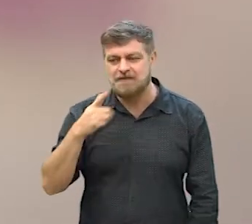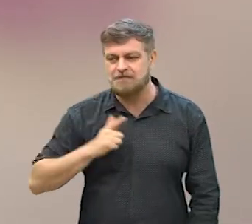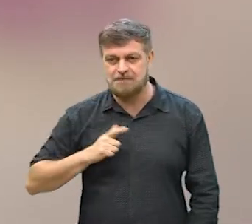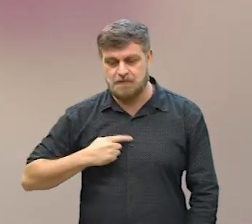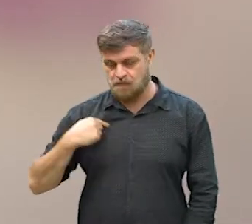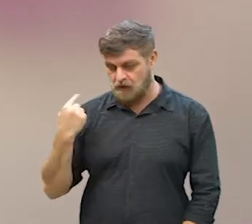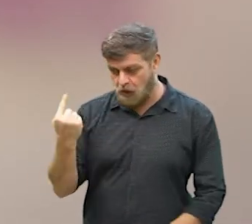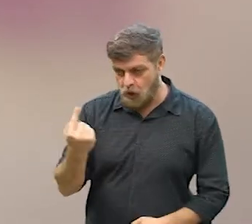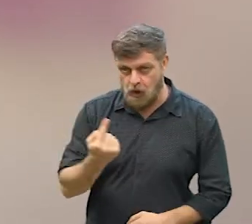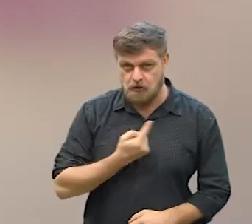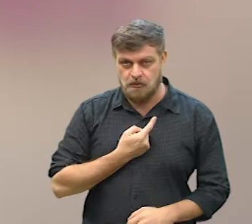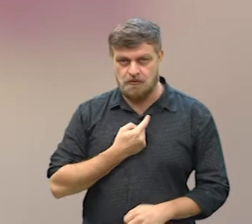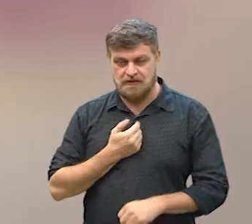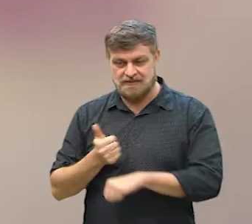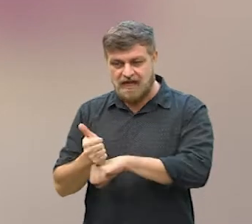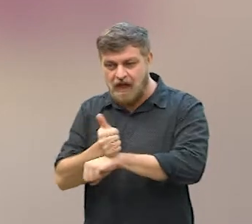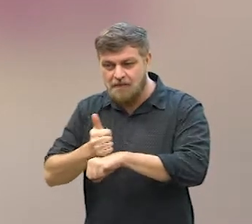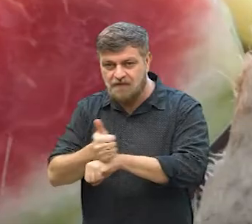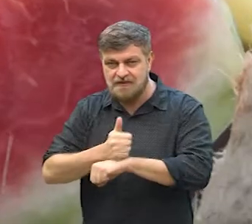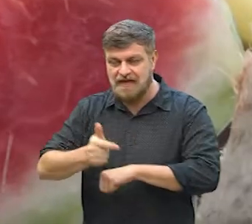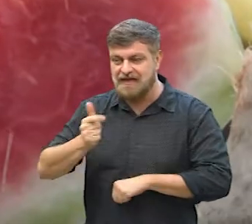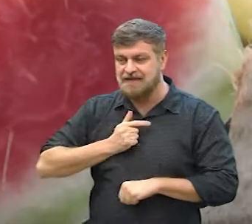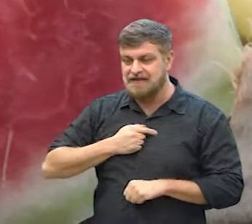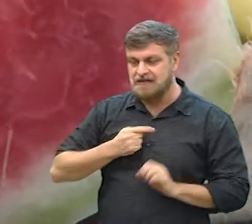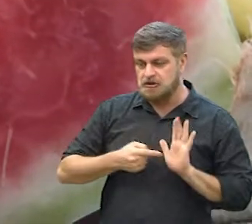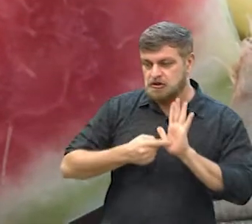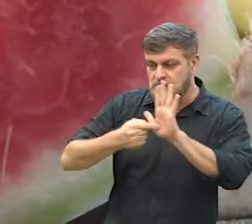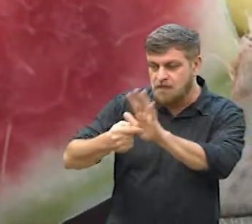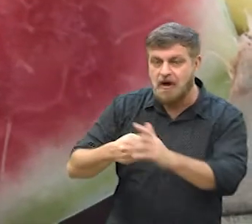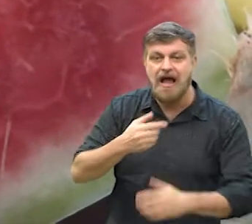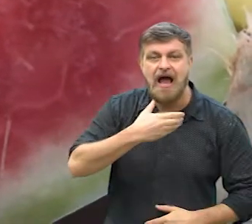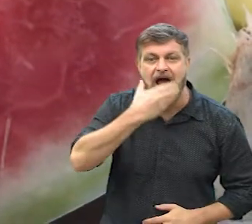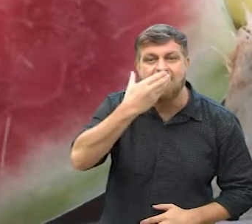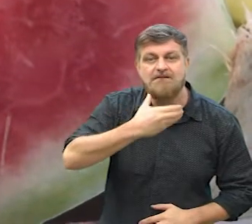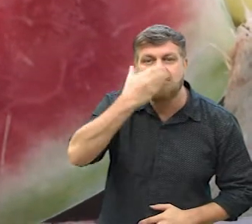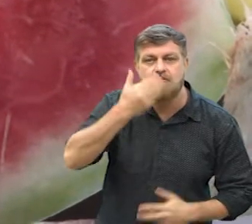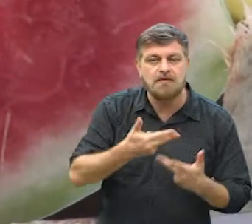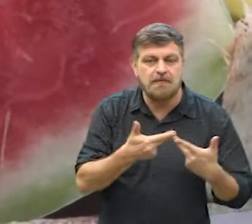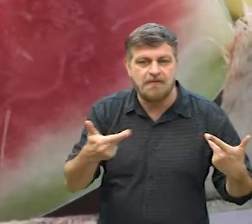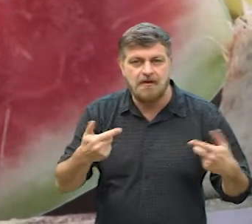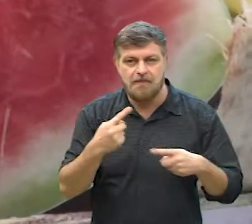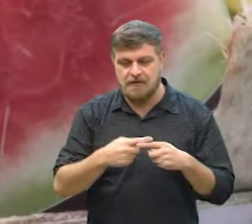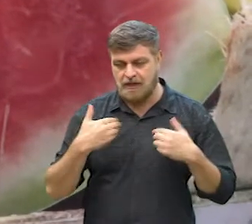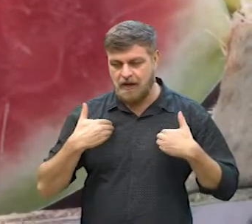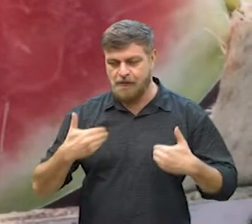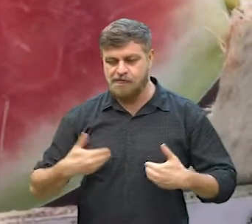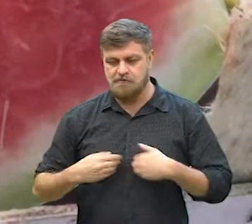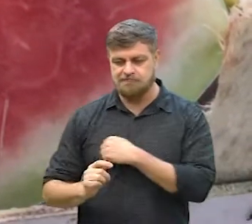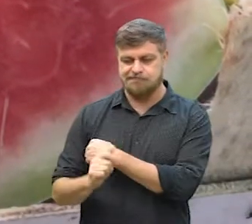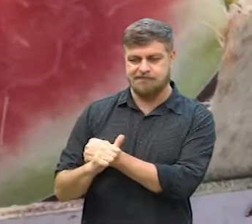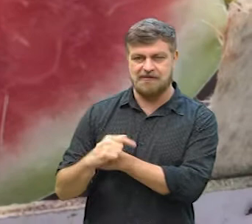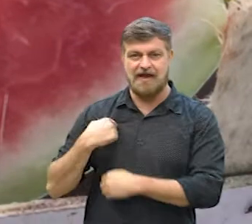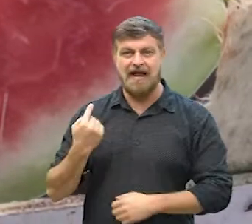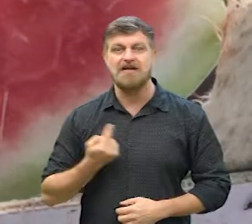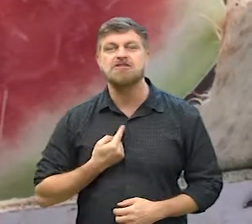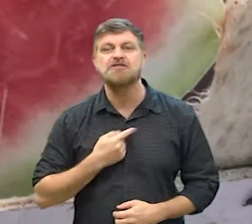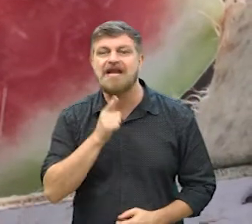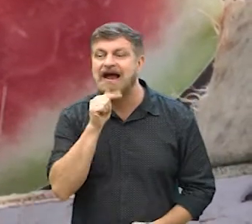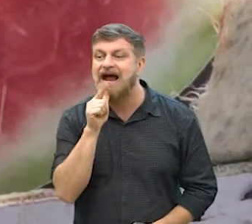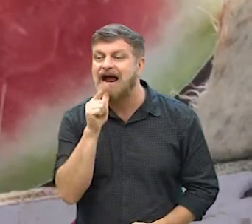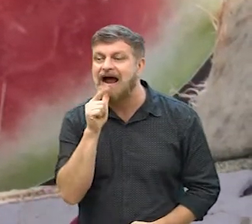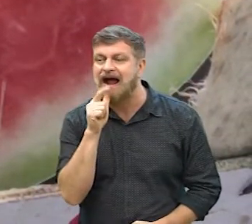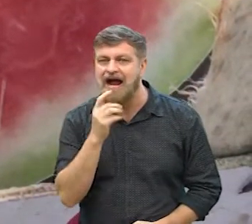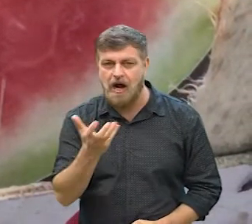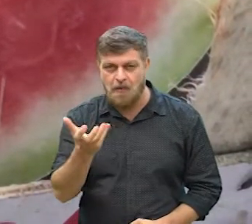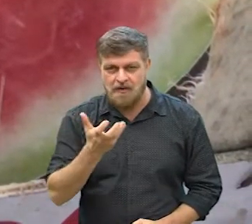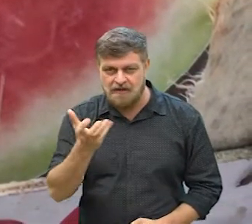nós, nutricionistas, temos como estratégia trazer frutas, muita hidratação, porque às vezes o corpo engana nós, às vezes nós queremos